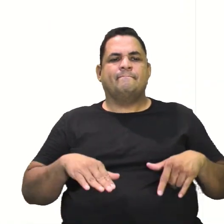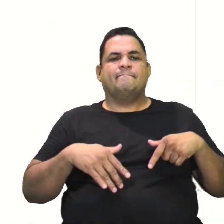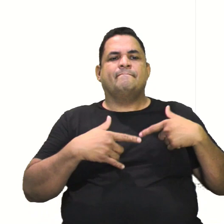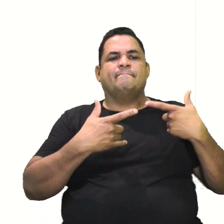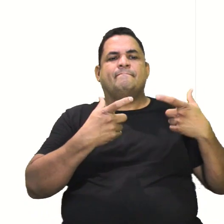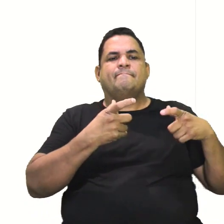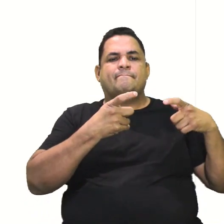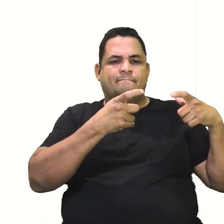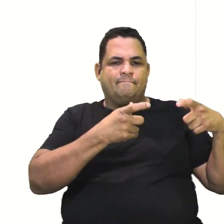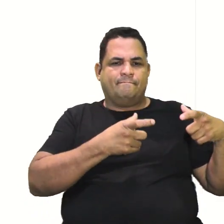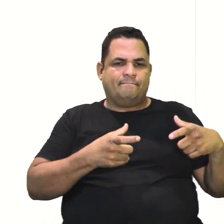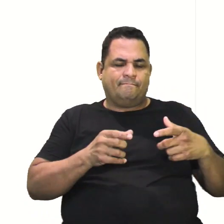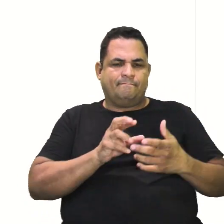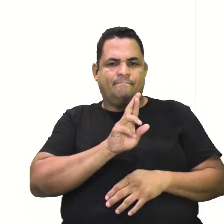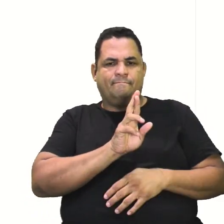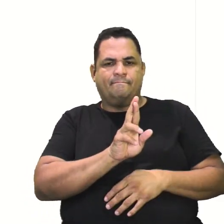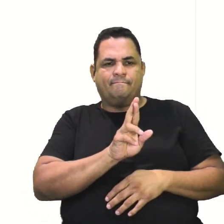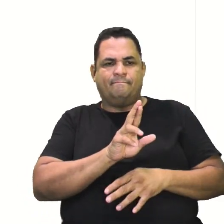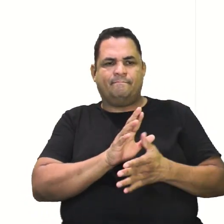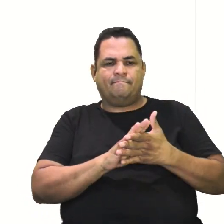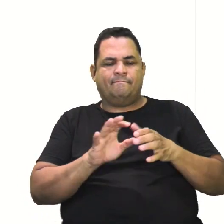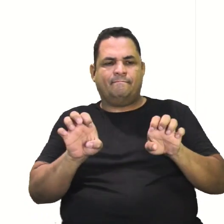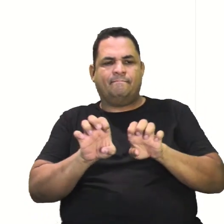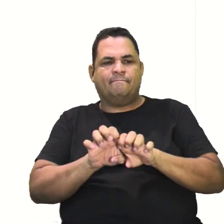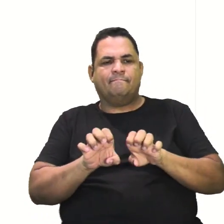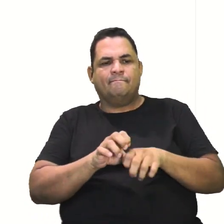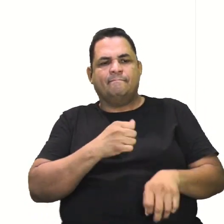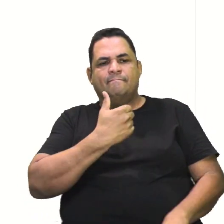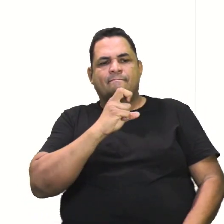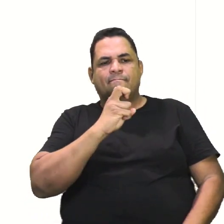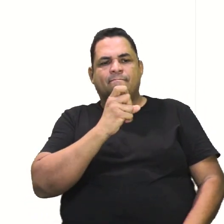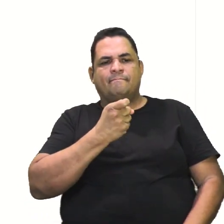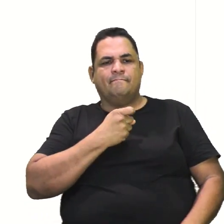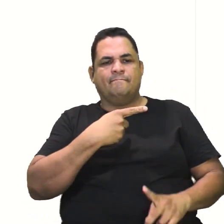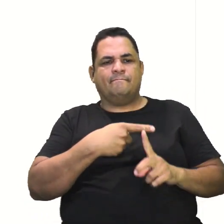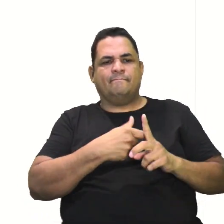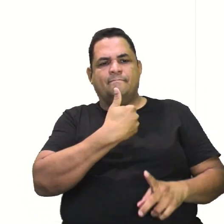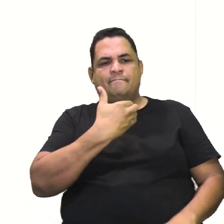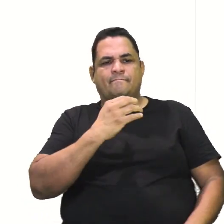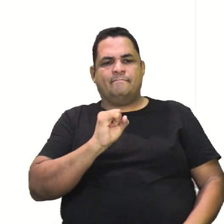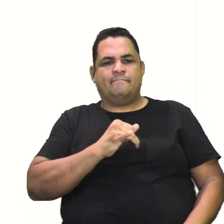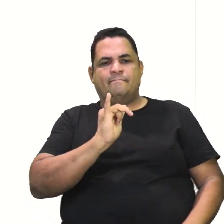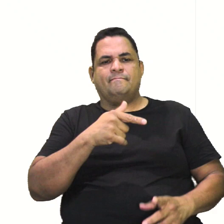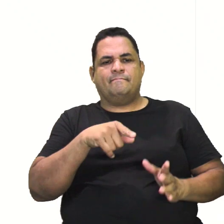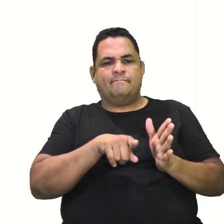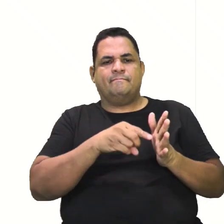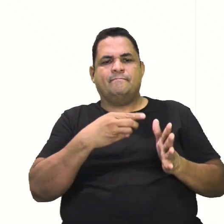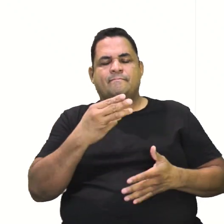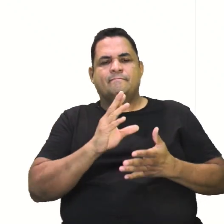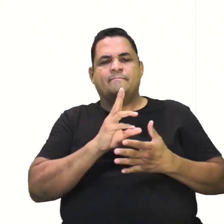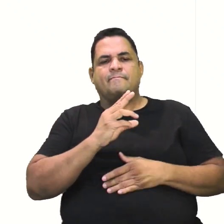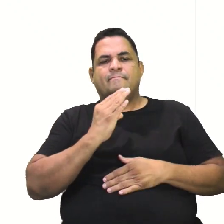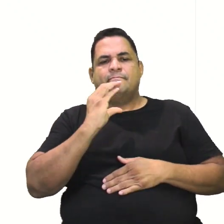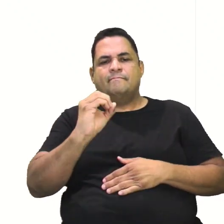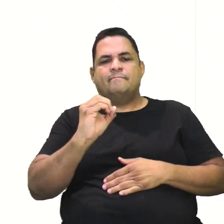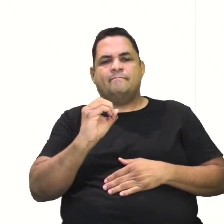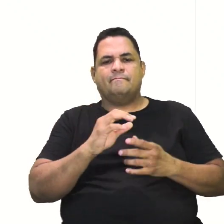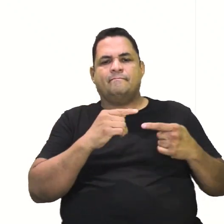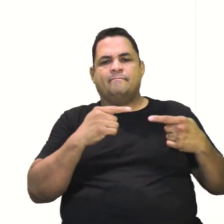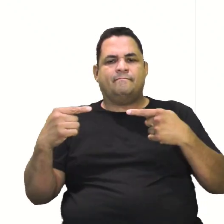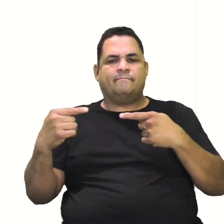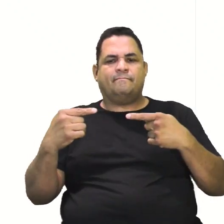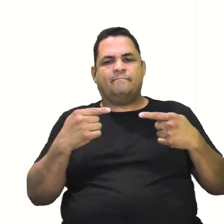é a posição da reta R de equação 15x mais 10y menos 3 igual a